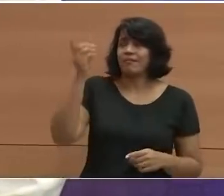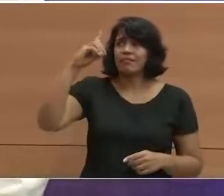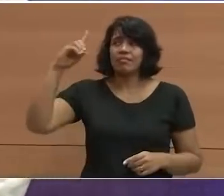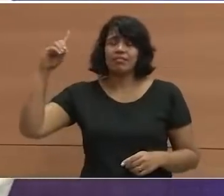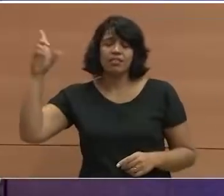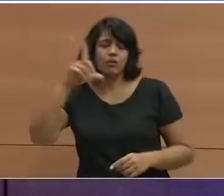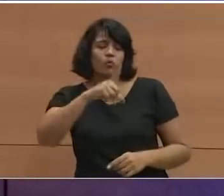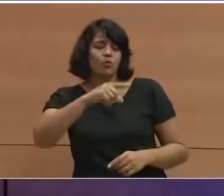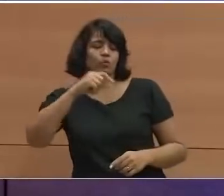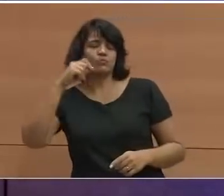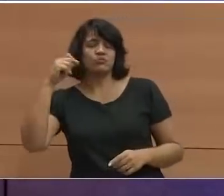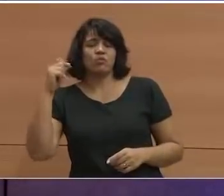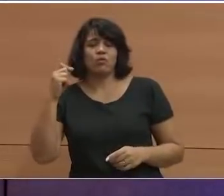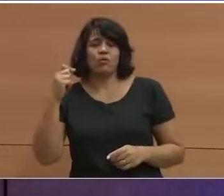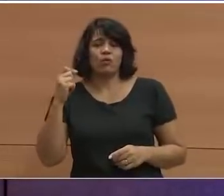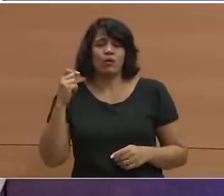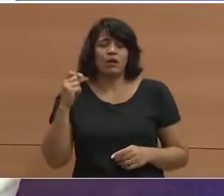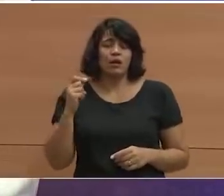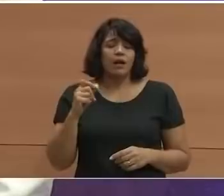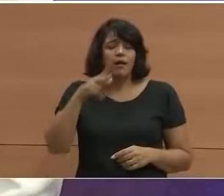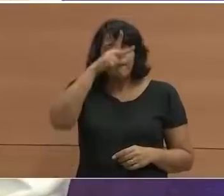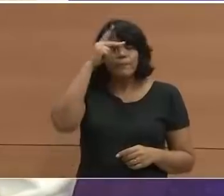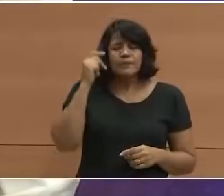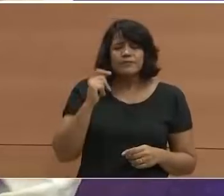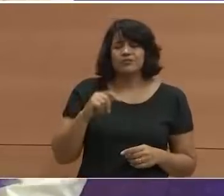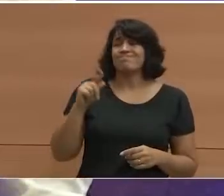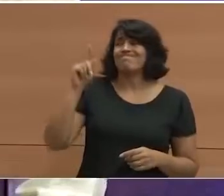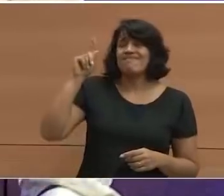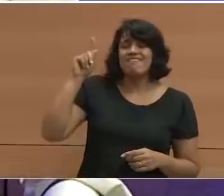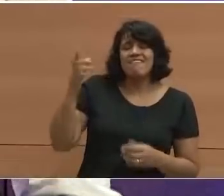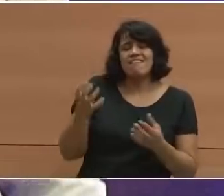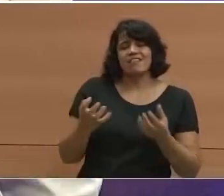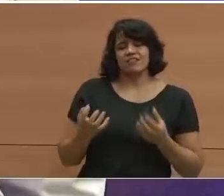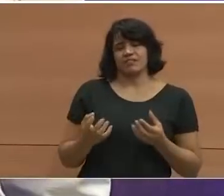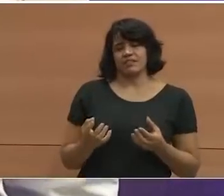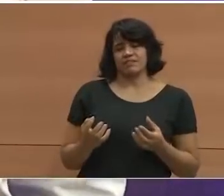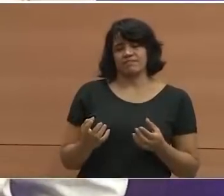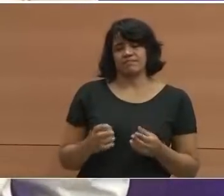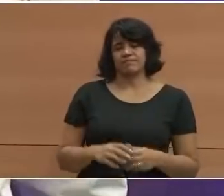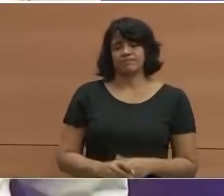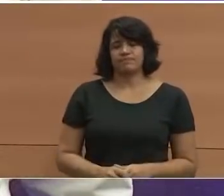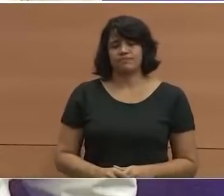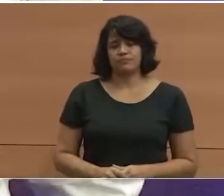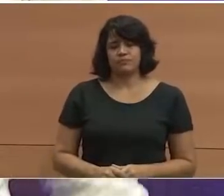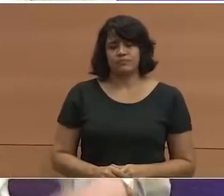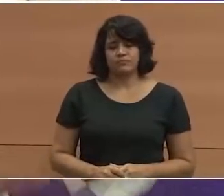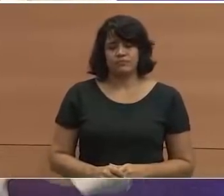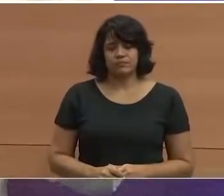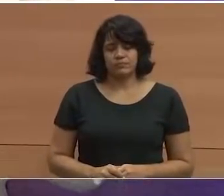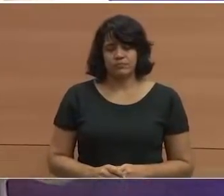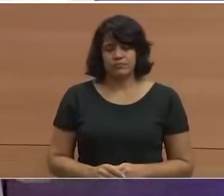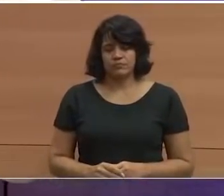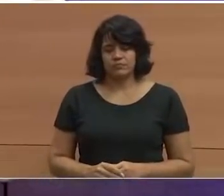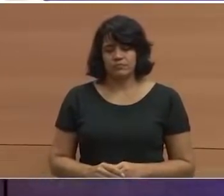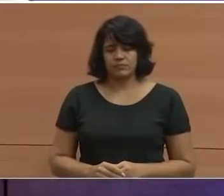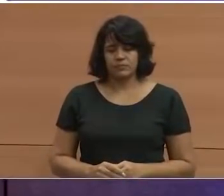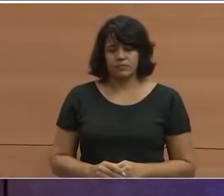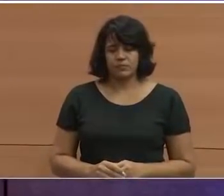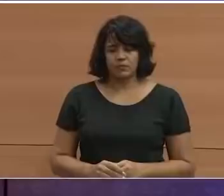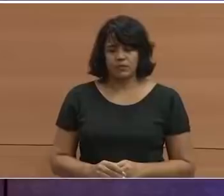o canal que Ele acha adequado em usar. Então, aí, quem